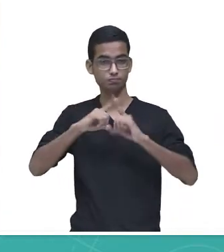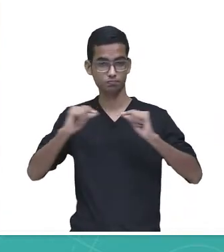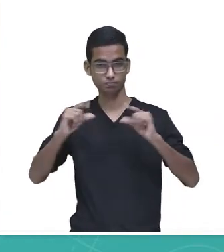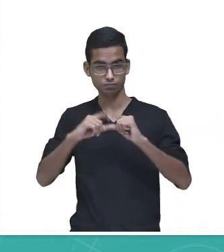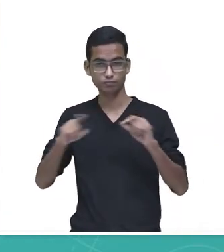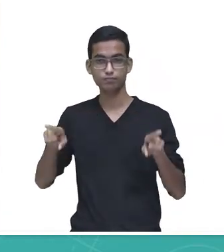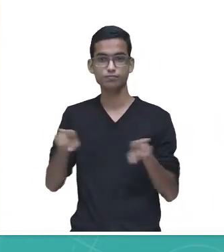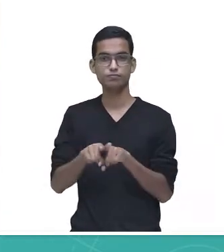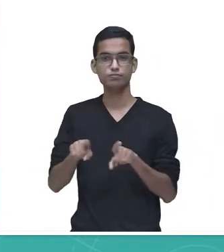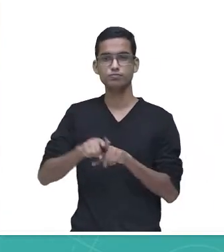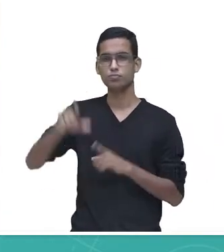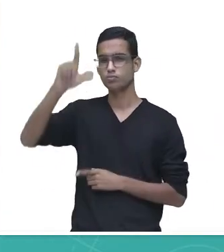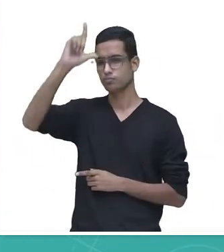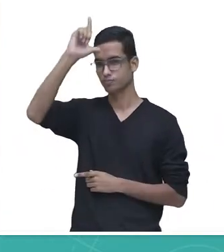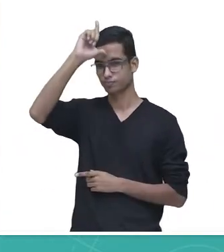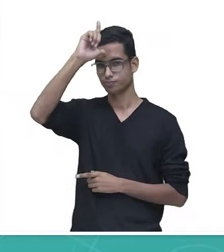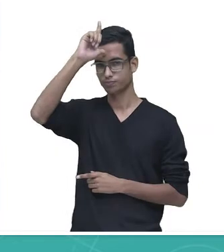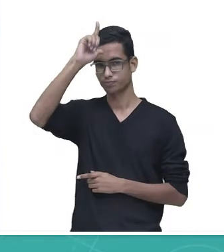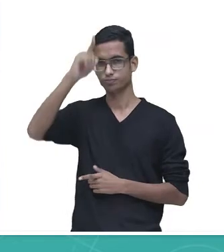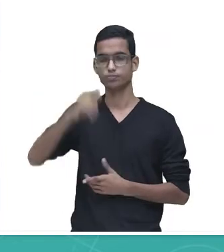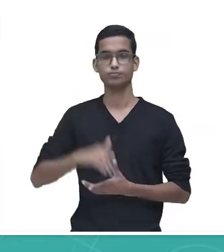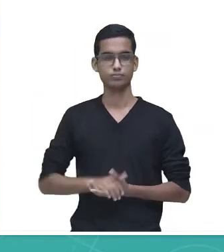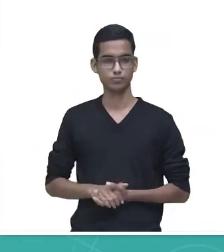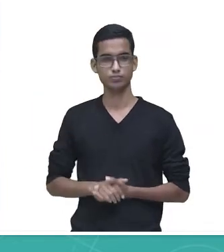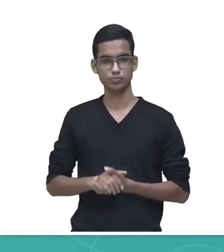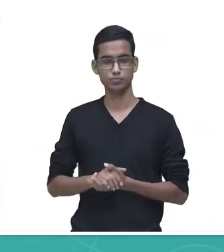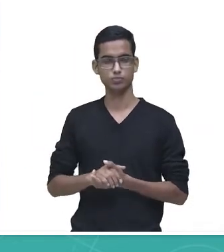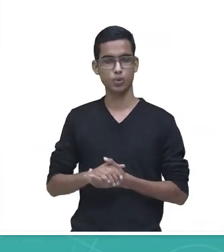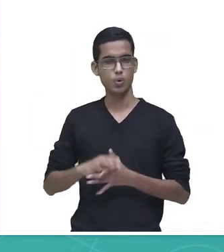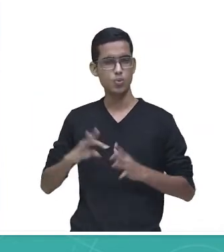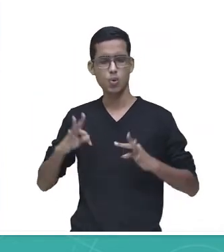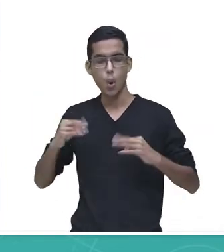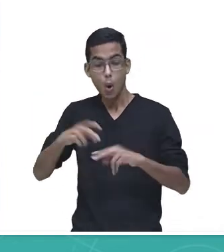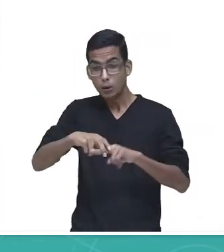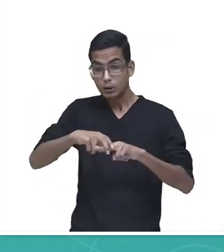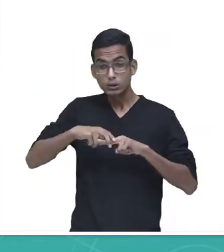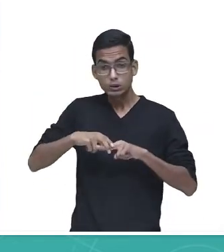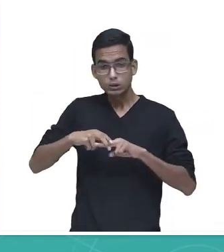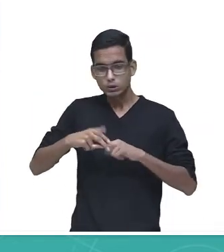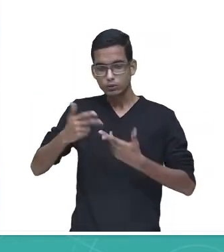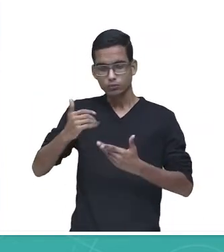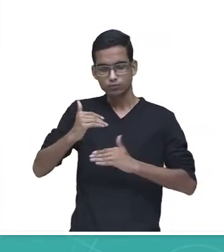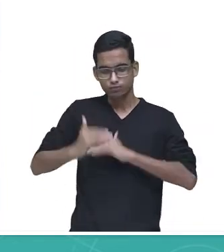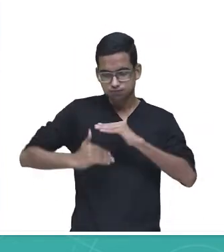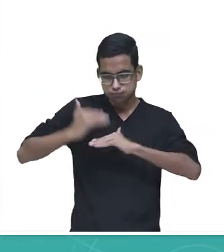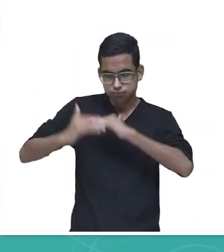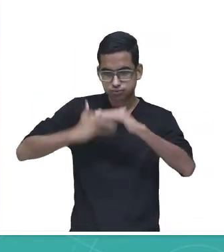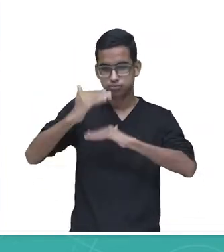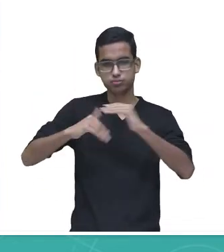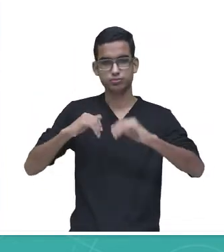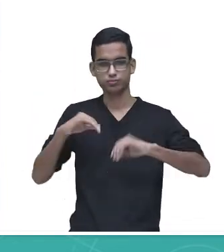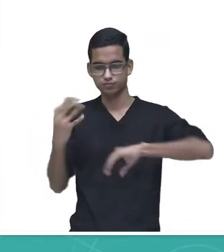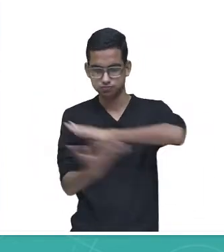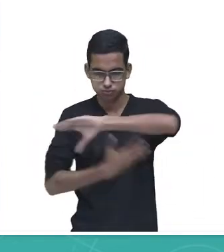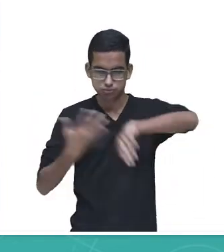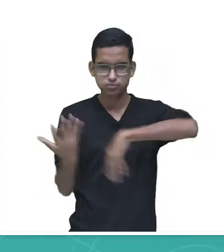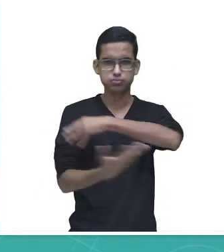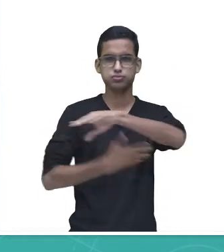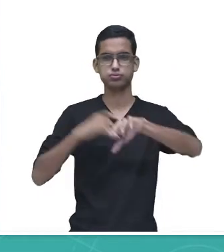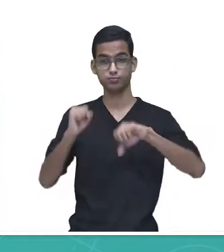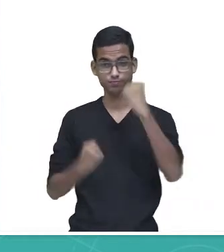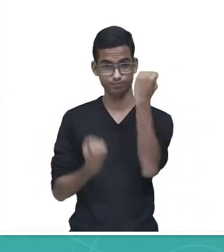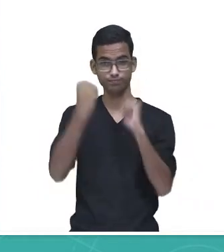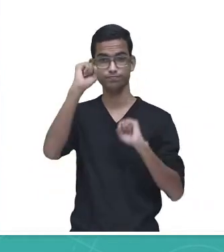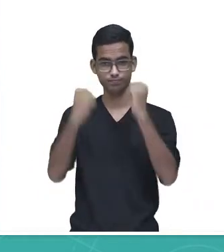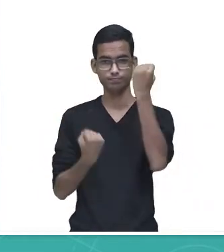e Alemanha. Tudo isso se deu por conta também do processo de Revolução Industrial. Tá?